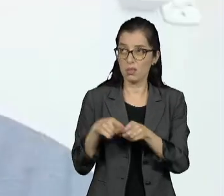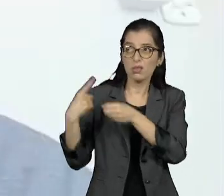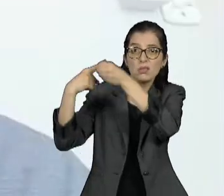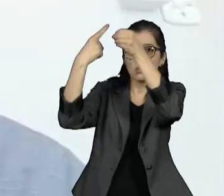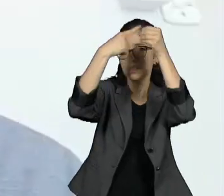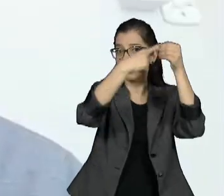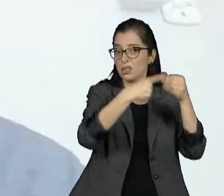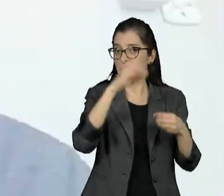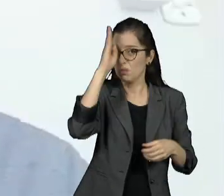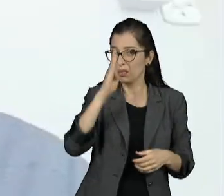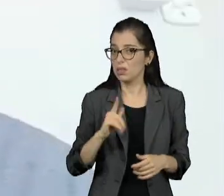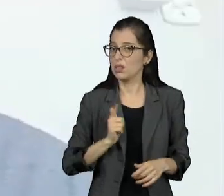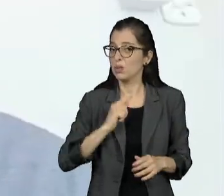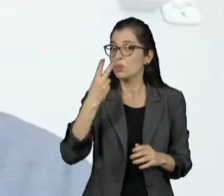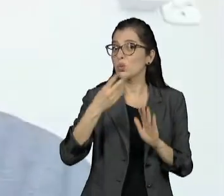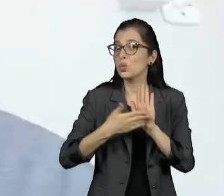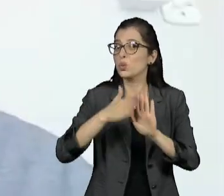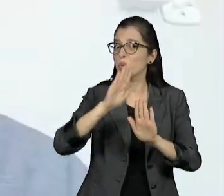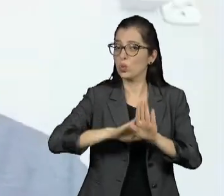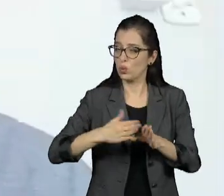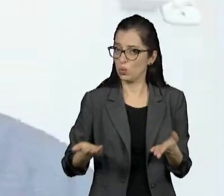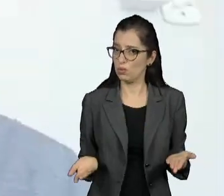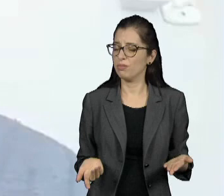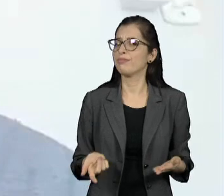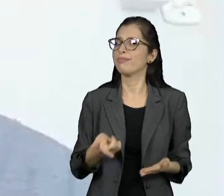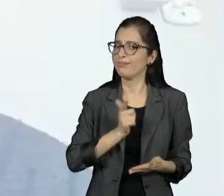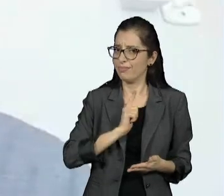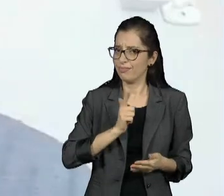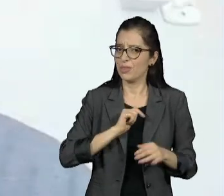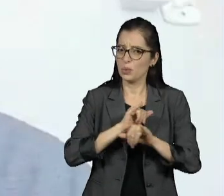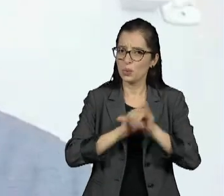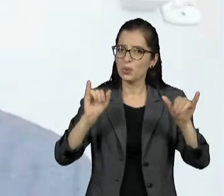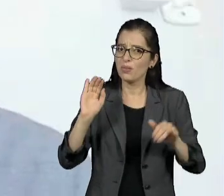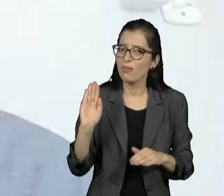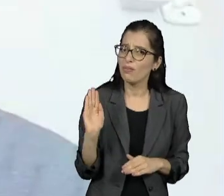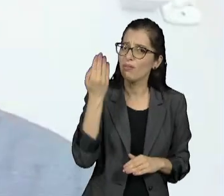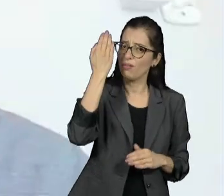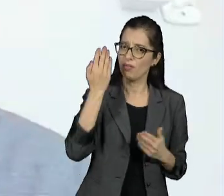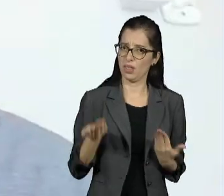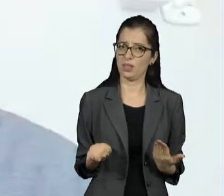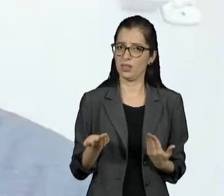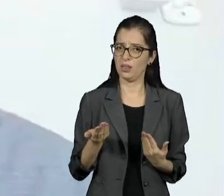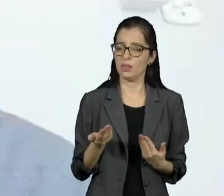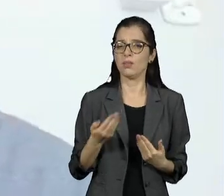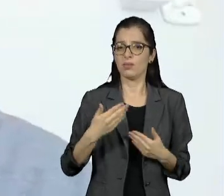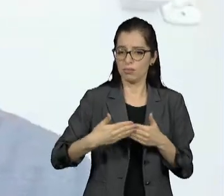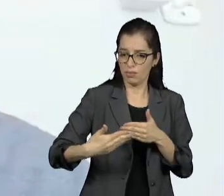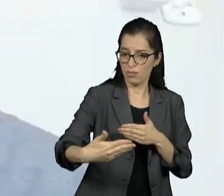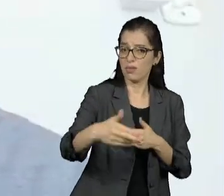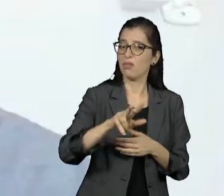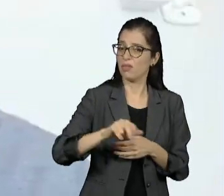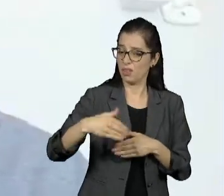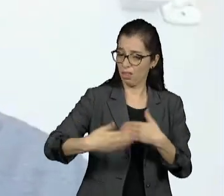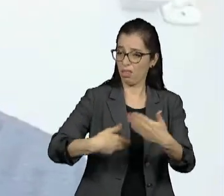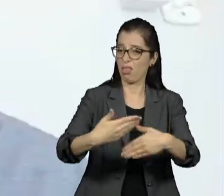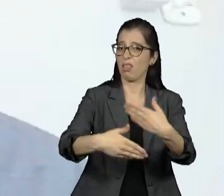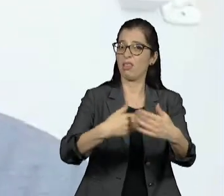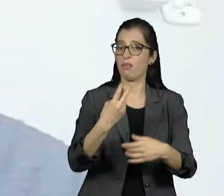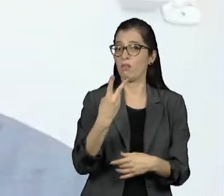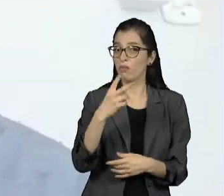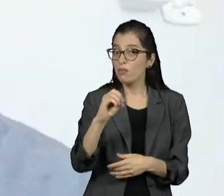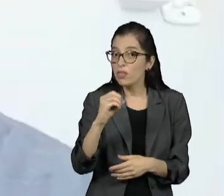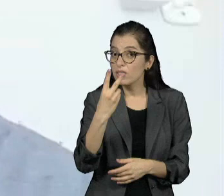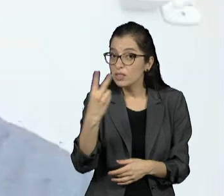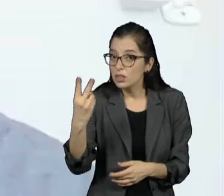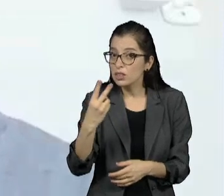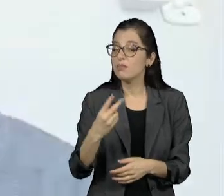de grandes eleitorados, o que mostra, concordando de novo com a Carolina, que veio para ficar e que 2022 isso vai ser novamente um tema